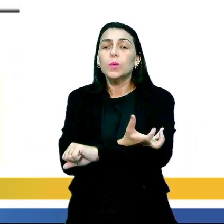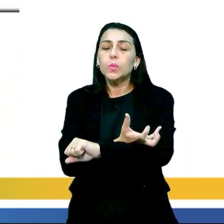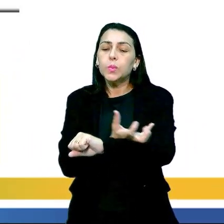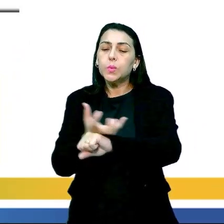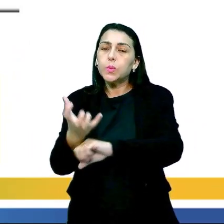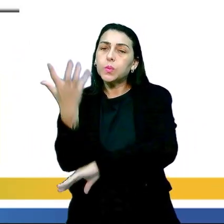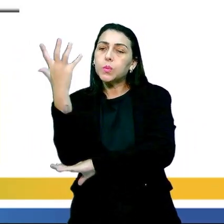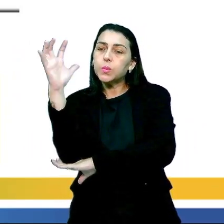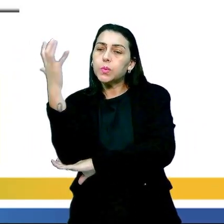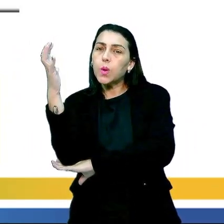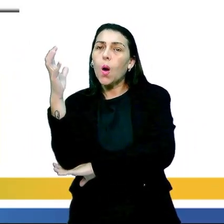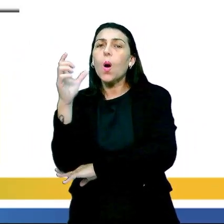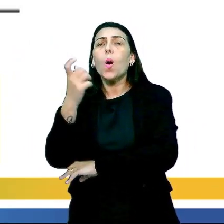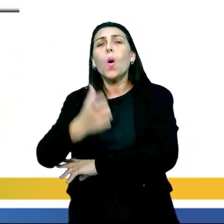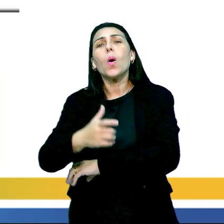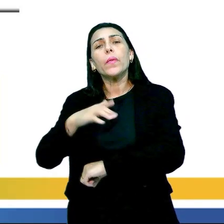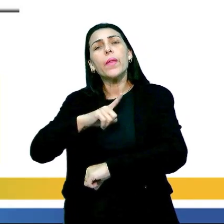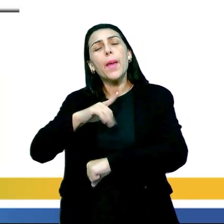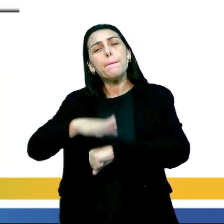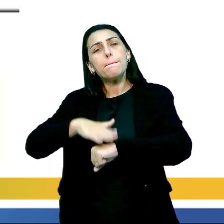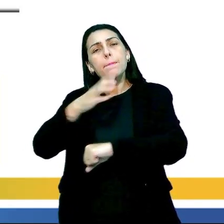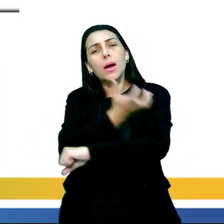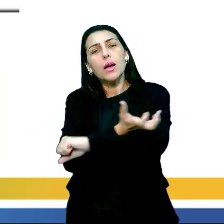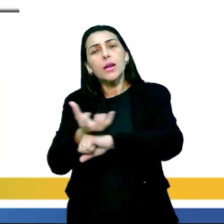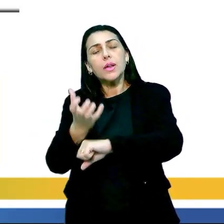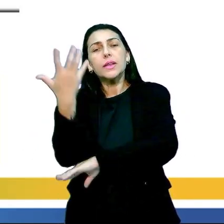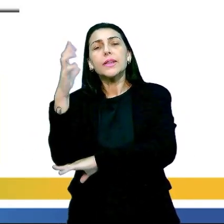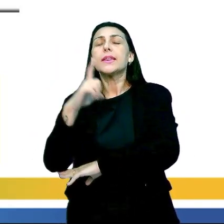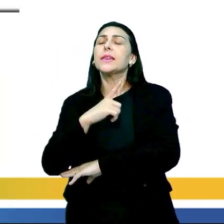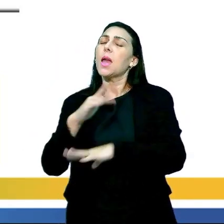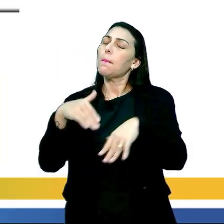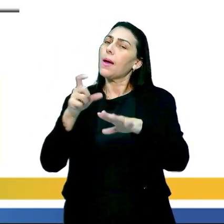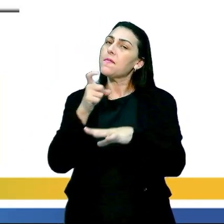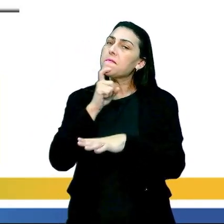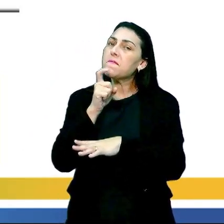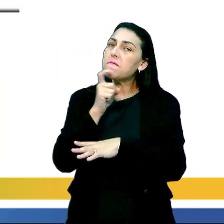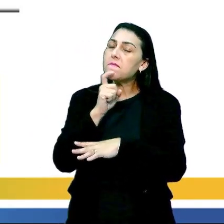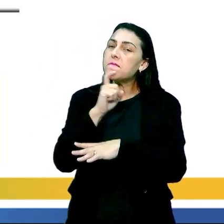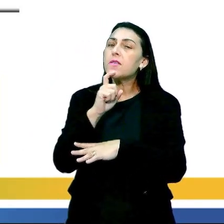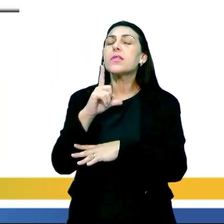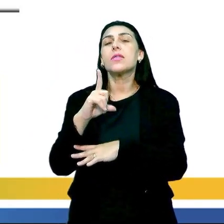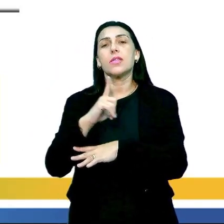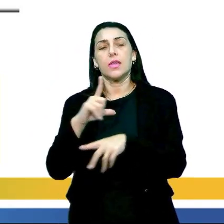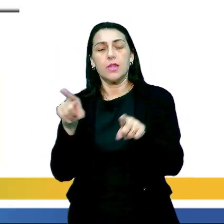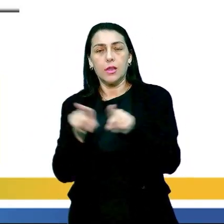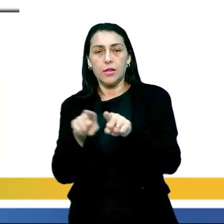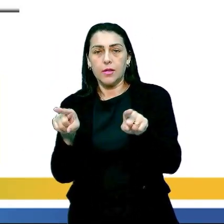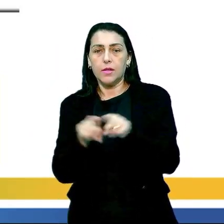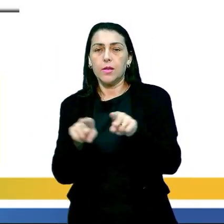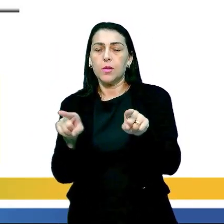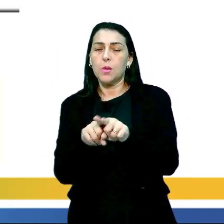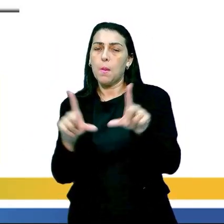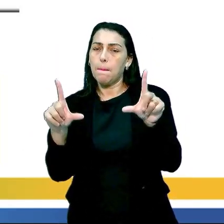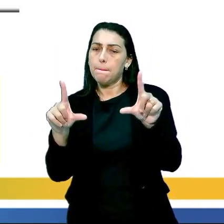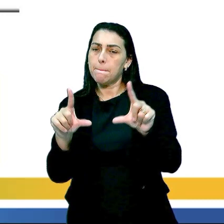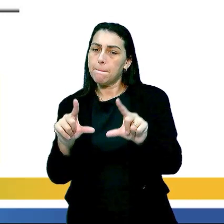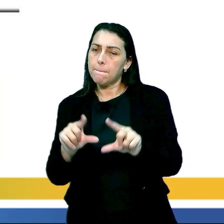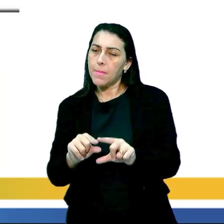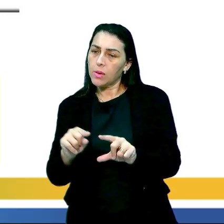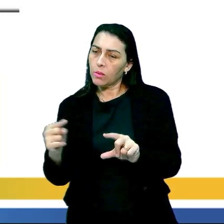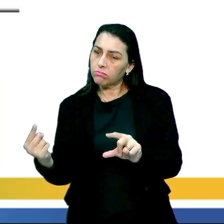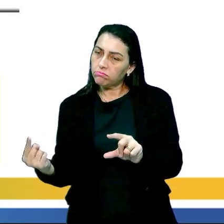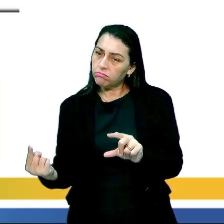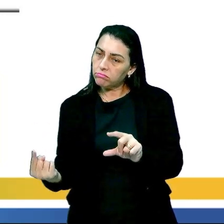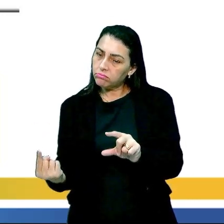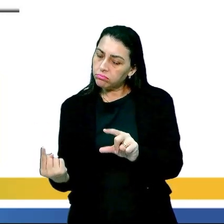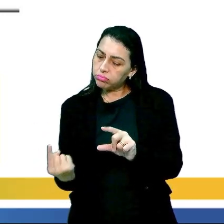tá? Onde há mais vegetação, a gente vai ter mais umidade e a gente vai ter aí uma menor amplitude térmica.